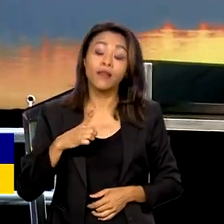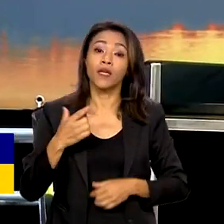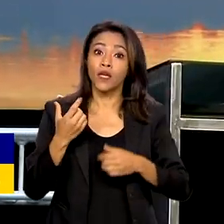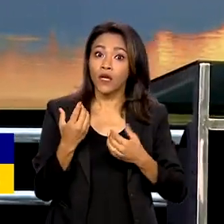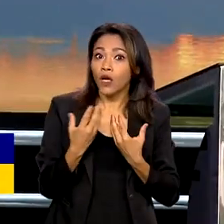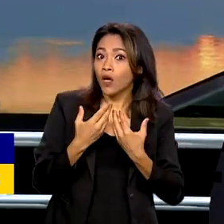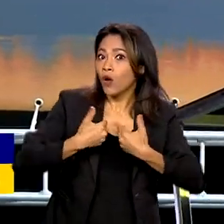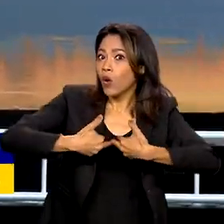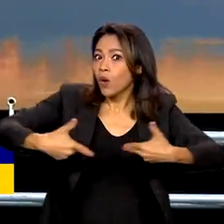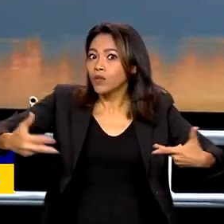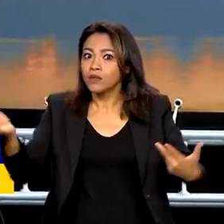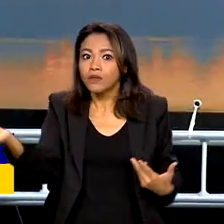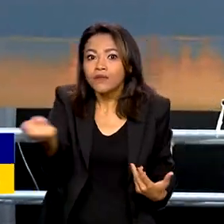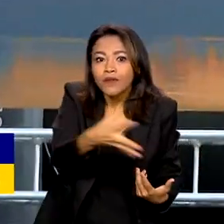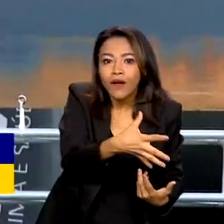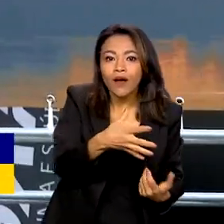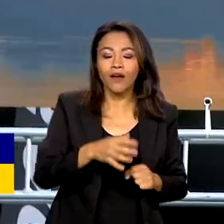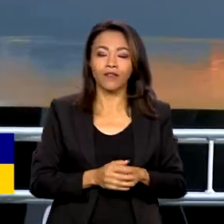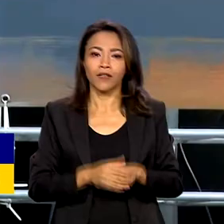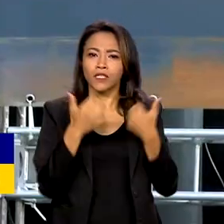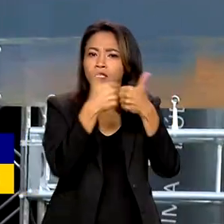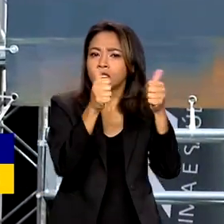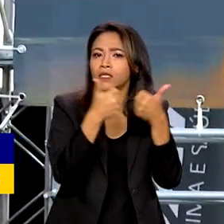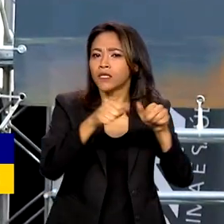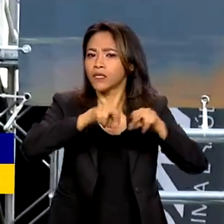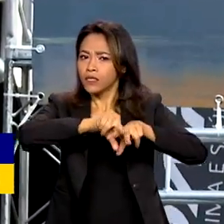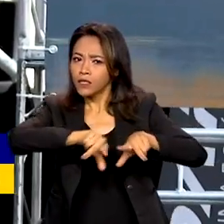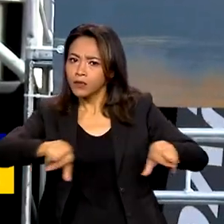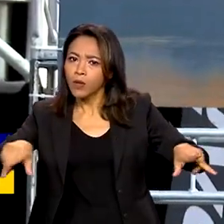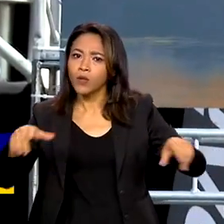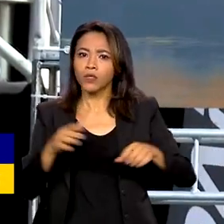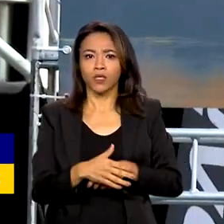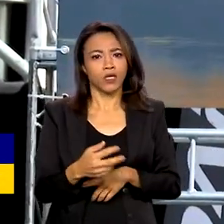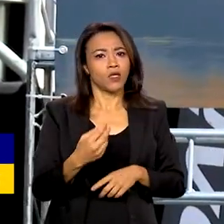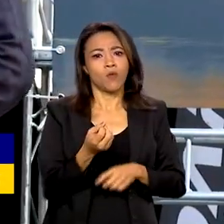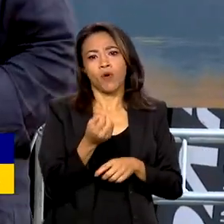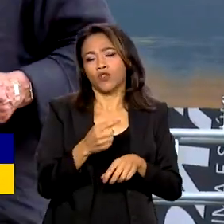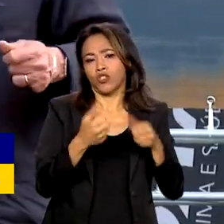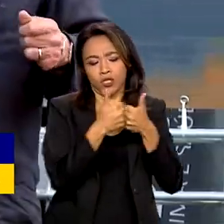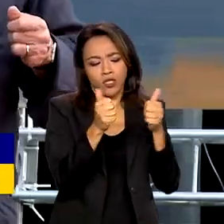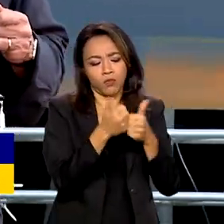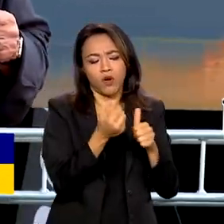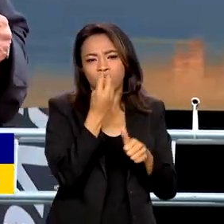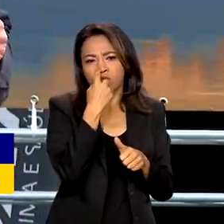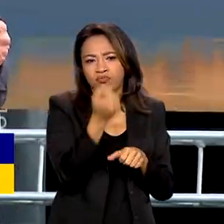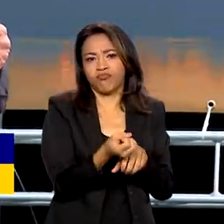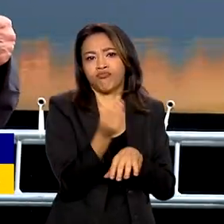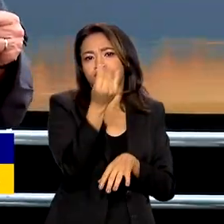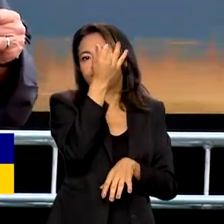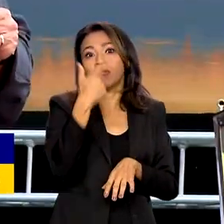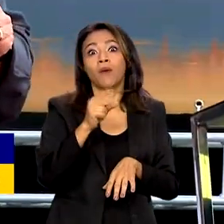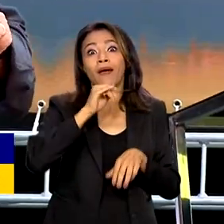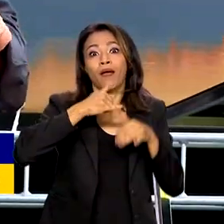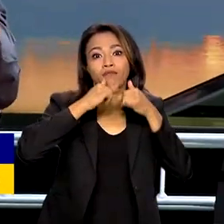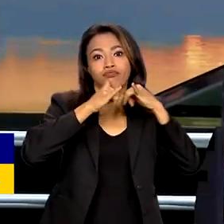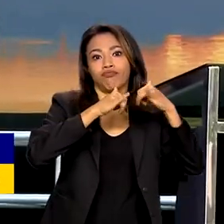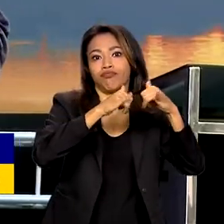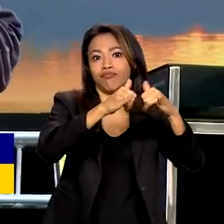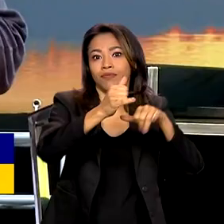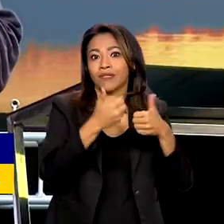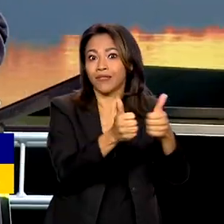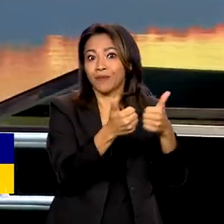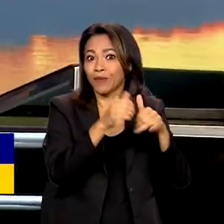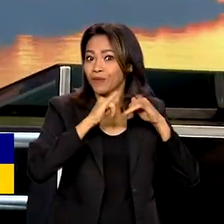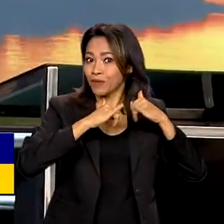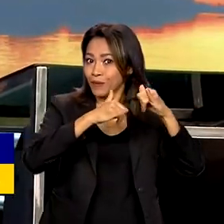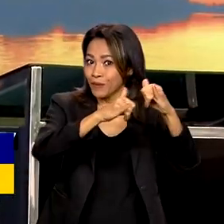sistema de transporte elétrico, porque não pode ter transporte poluente. Aqui vai ter que ter muita... Aqui nós